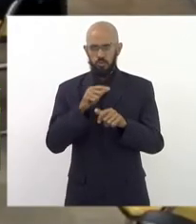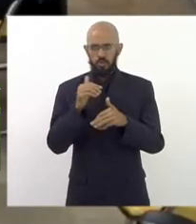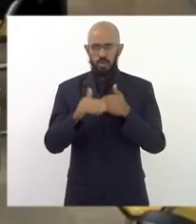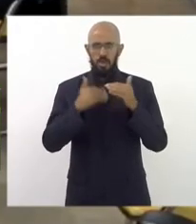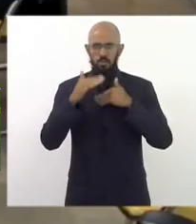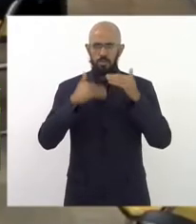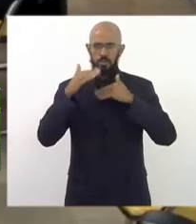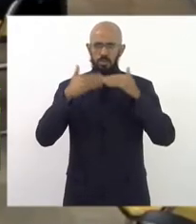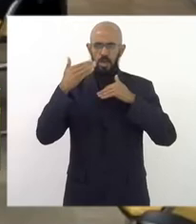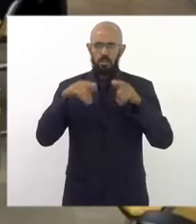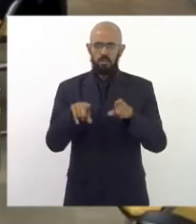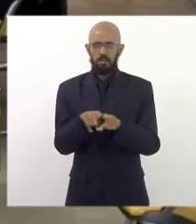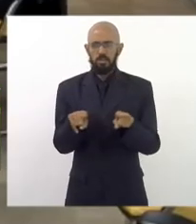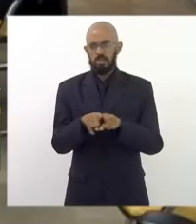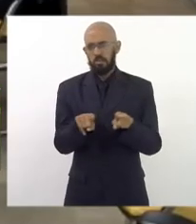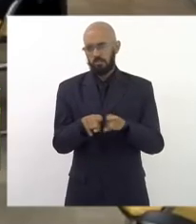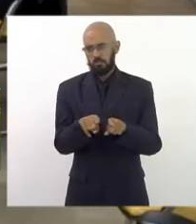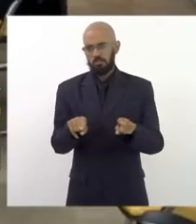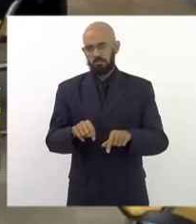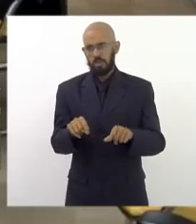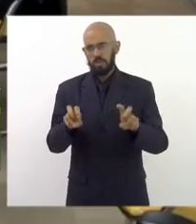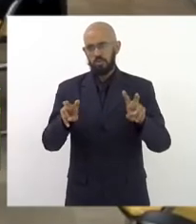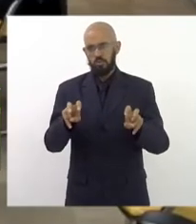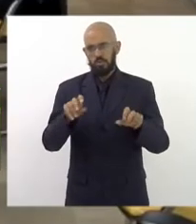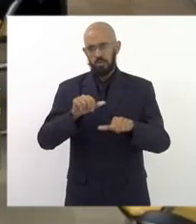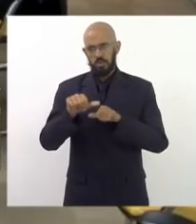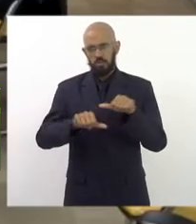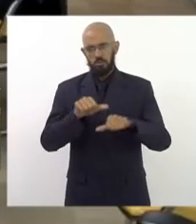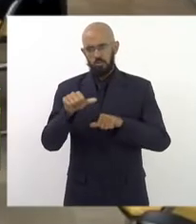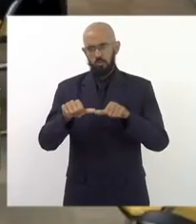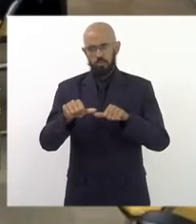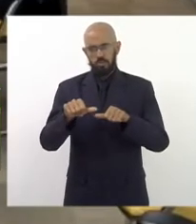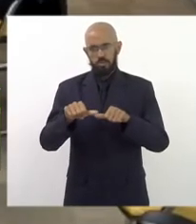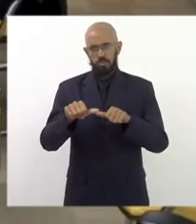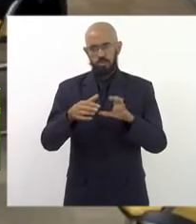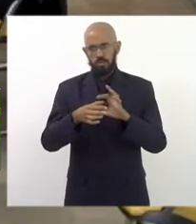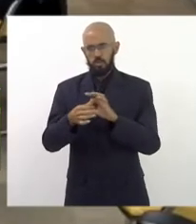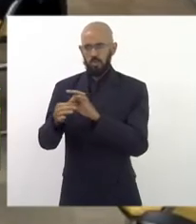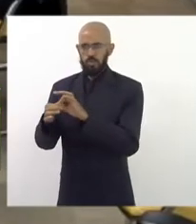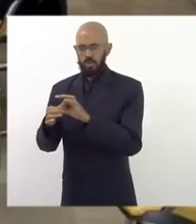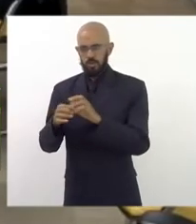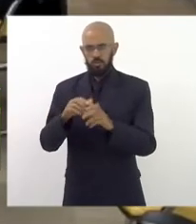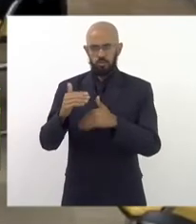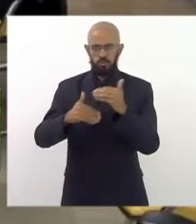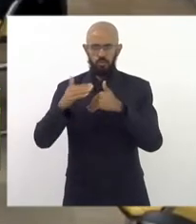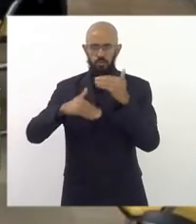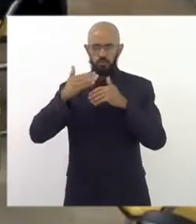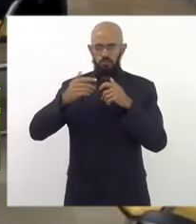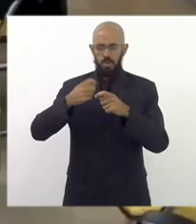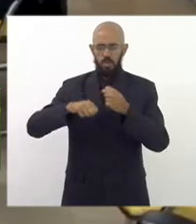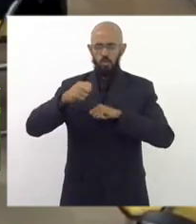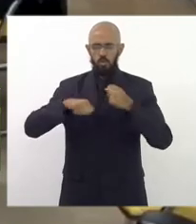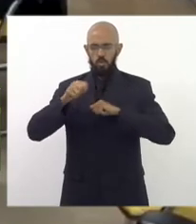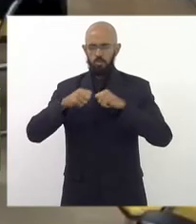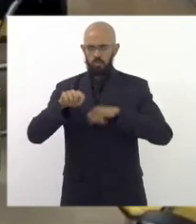também com relação a essa mudança de paradigma no desenvolvimento econômico do Estado.